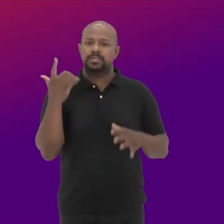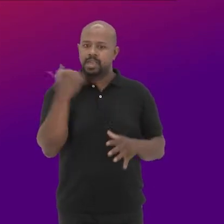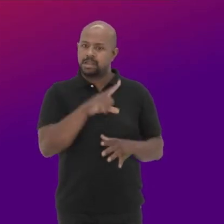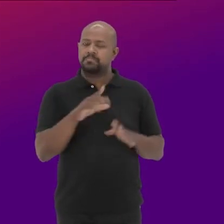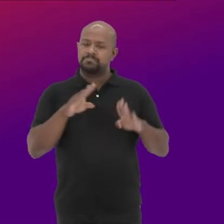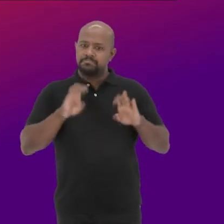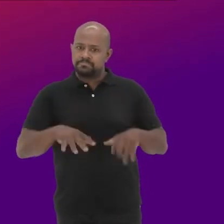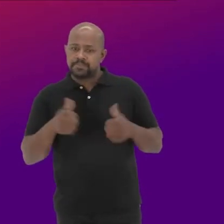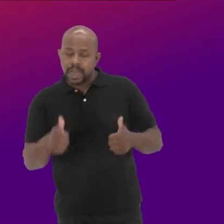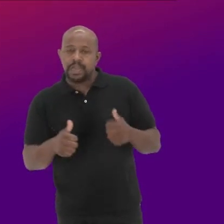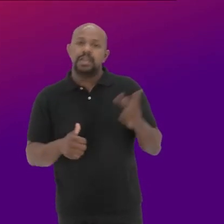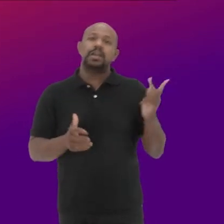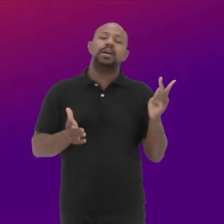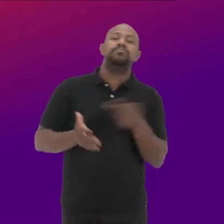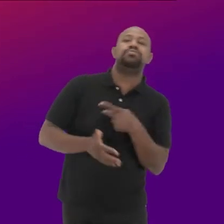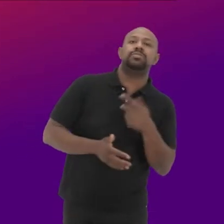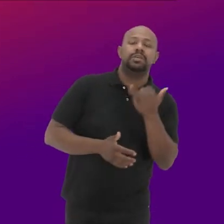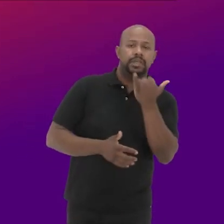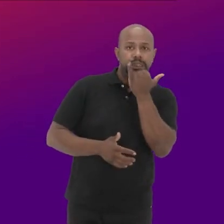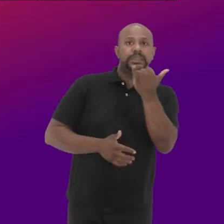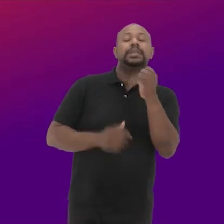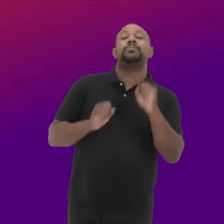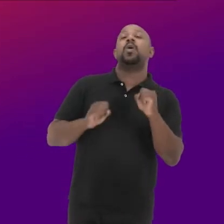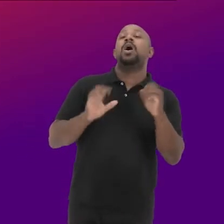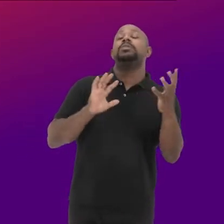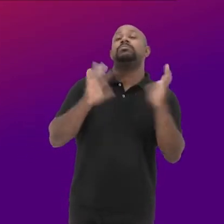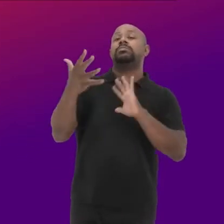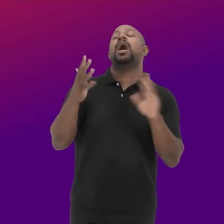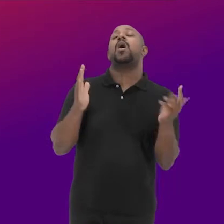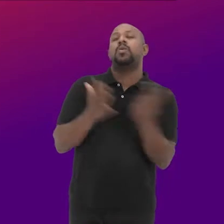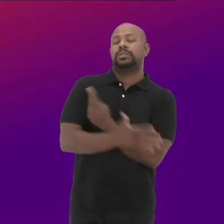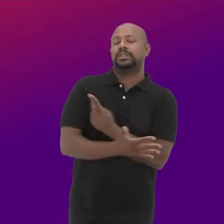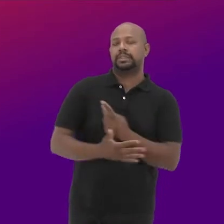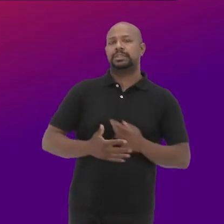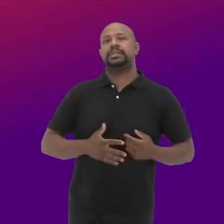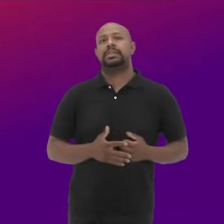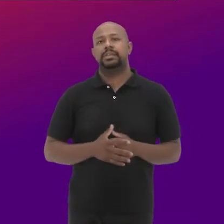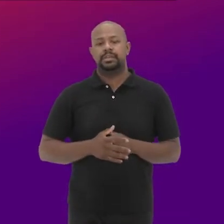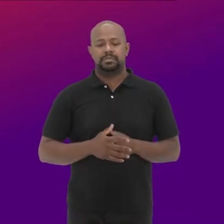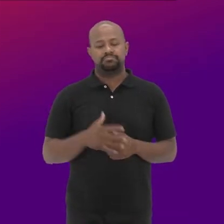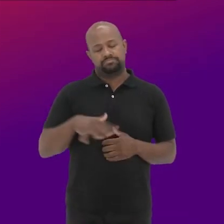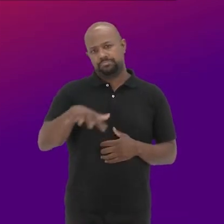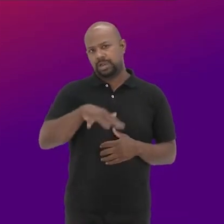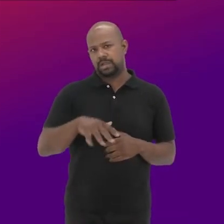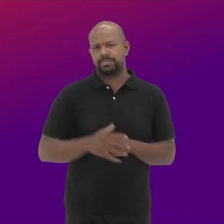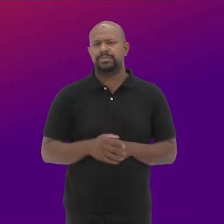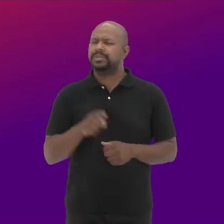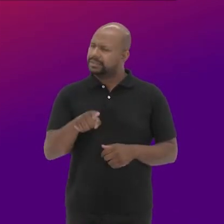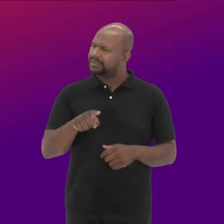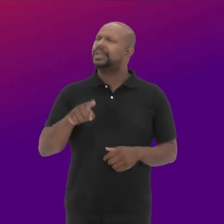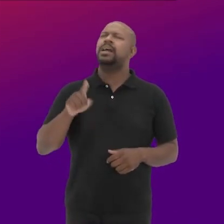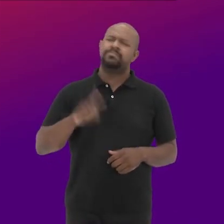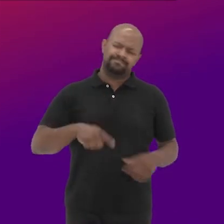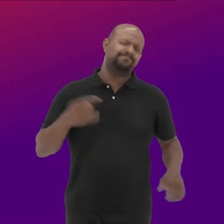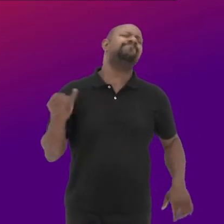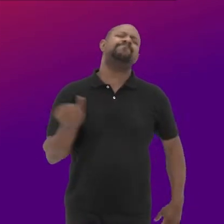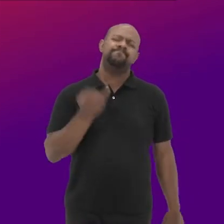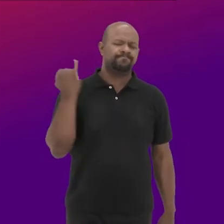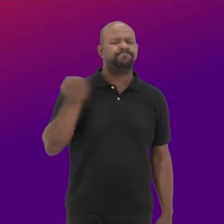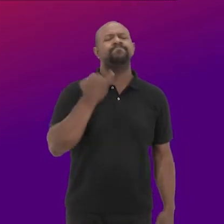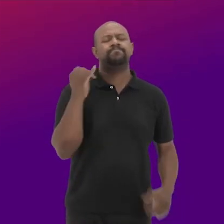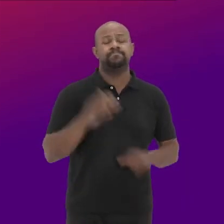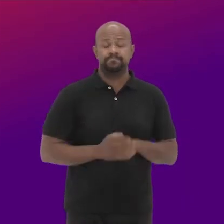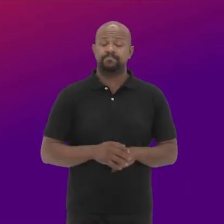entre o sucesso do evento e os danos que nós podemos esperar em campo. Isso é extremamente